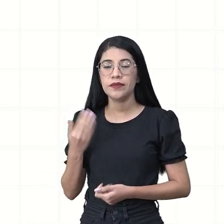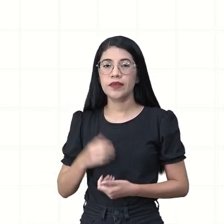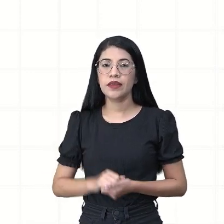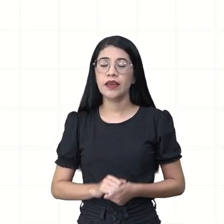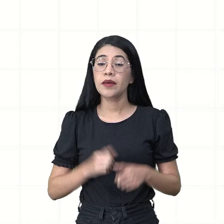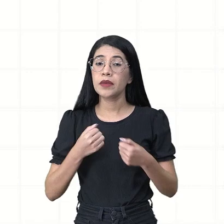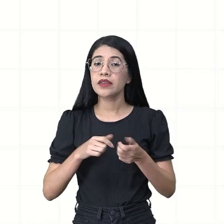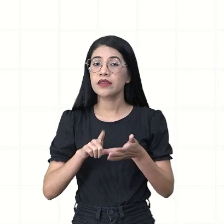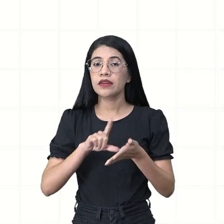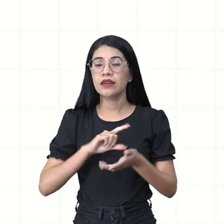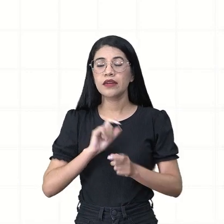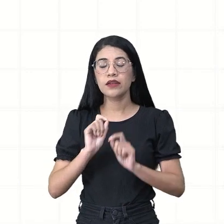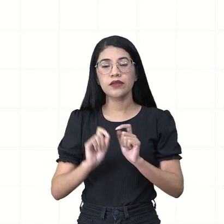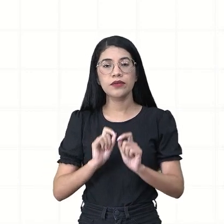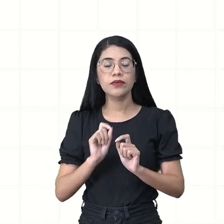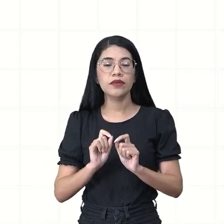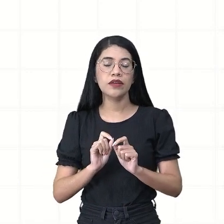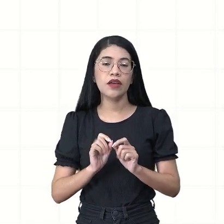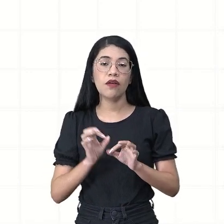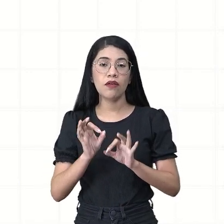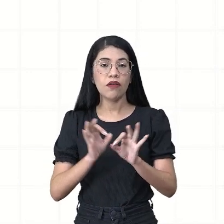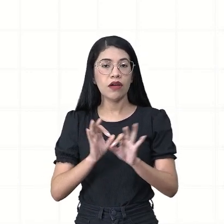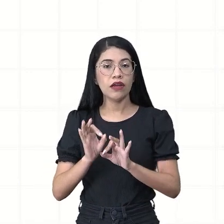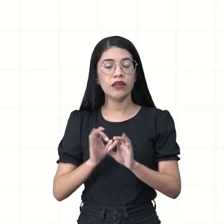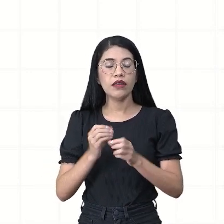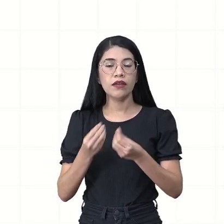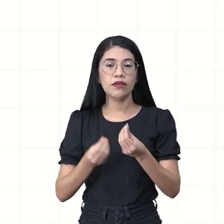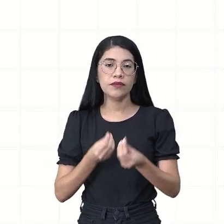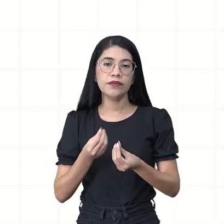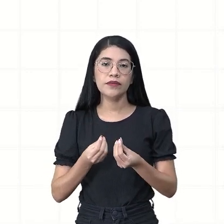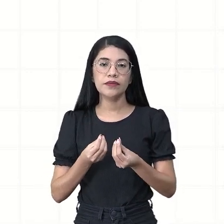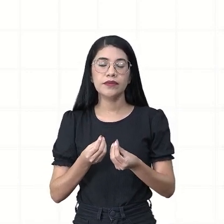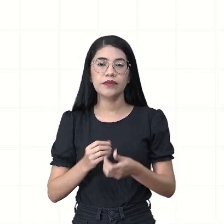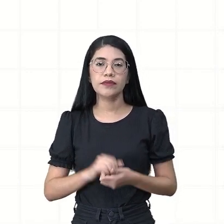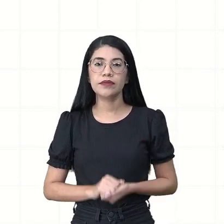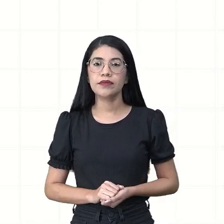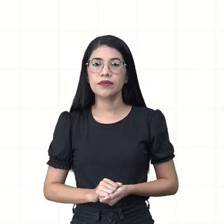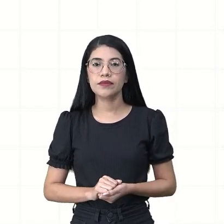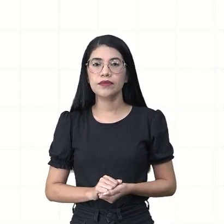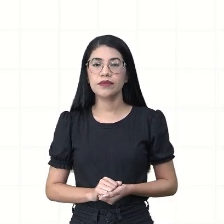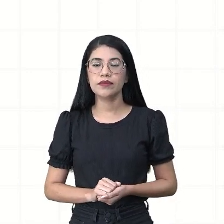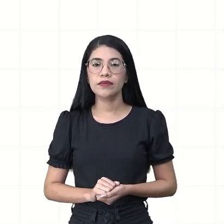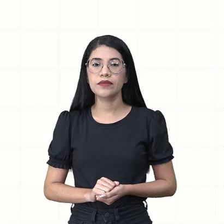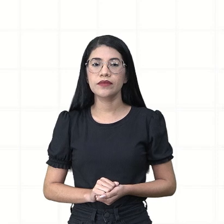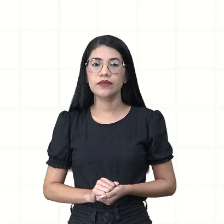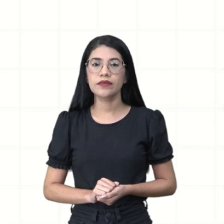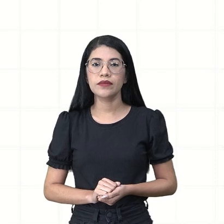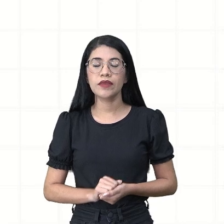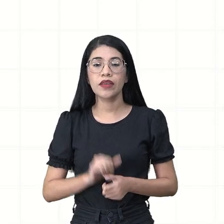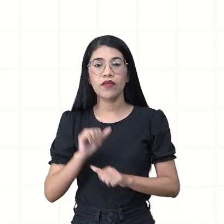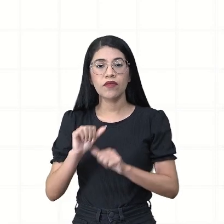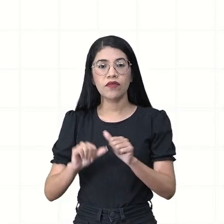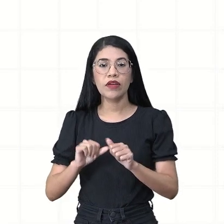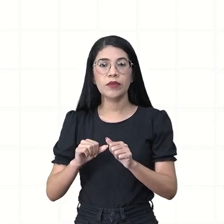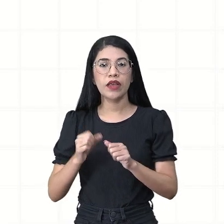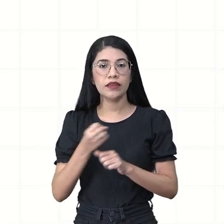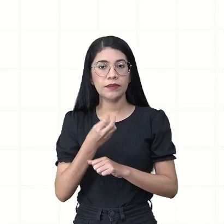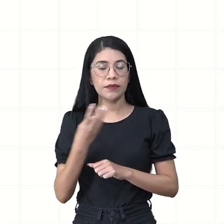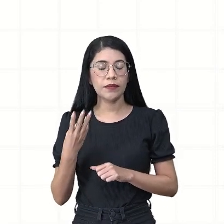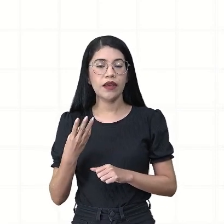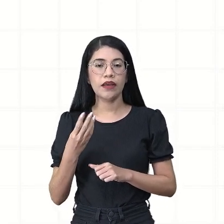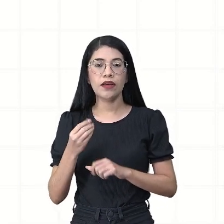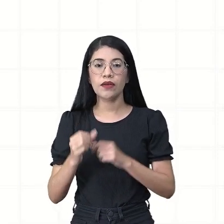vou fazer é colocar essa medida tirar da notação científica, né?